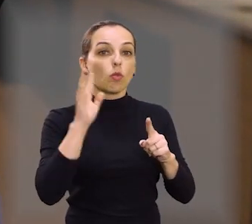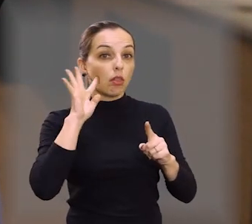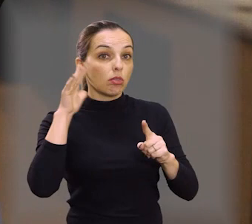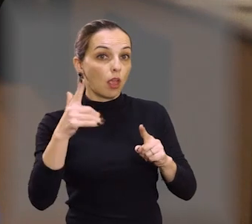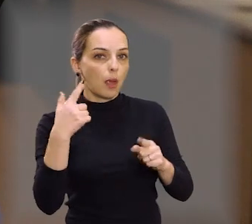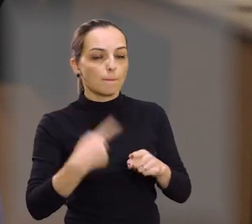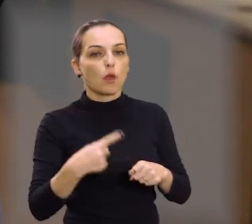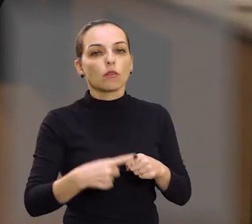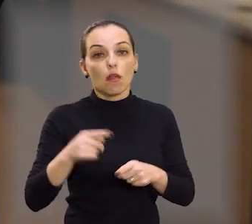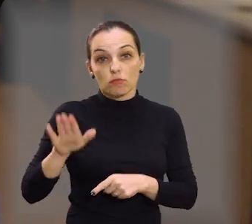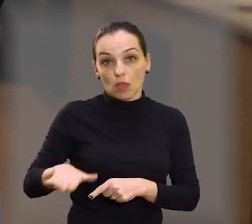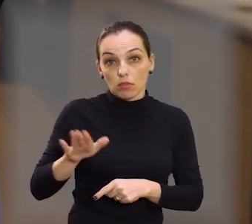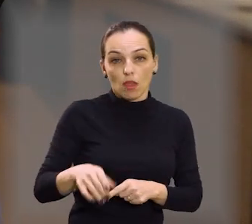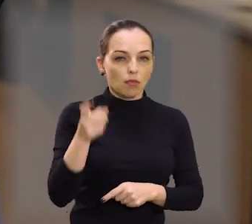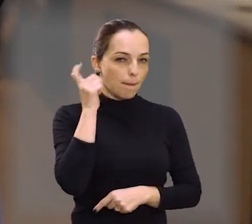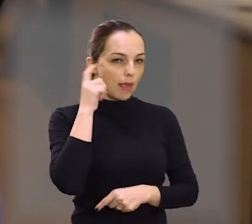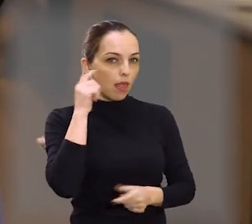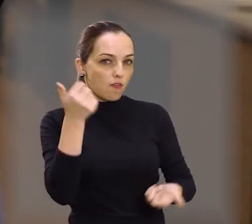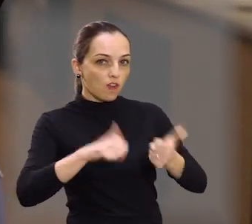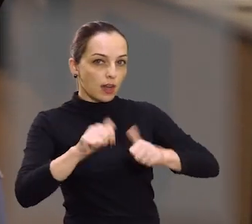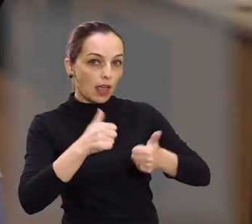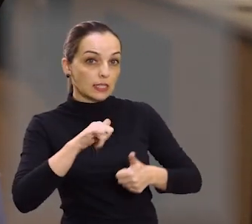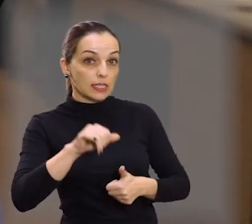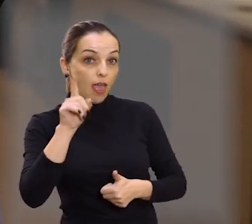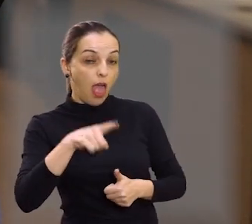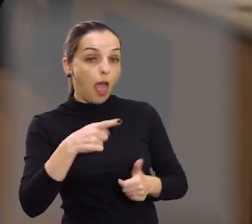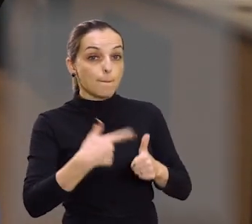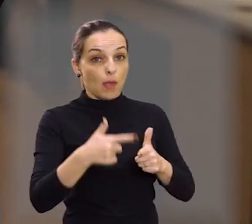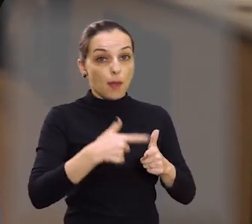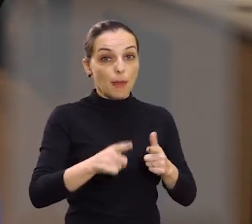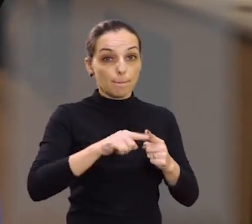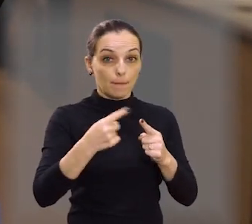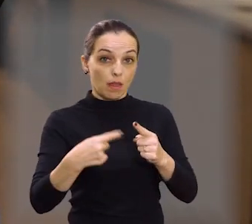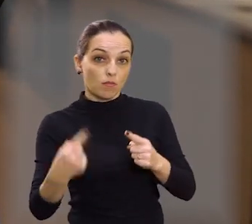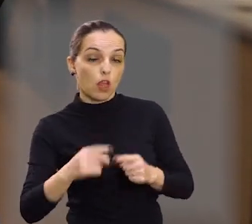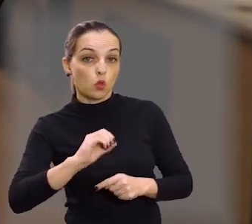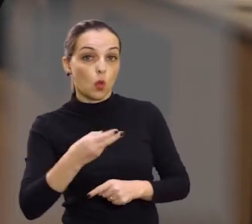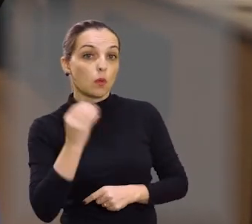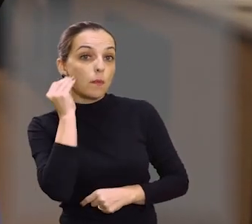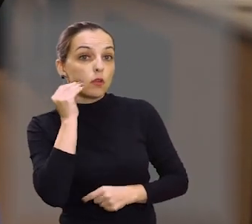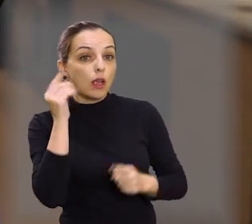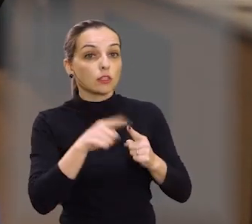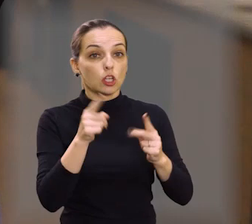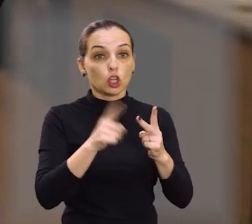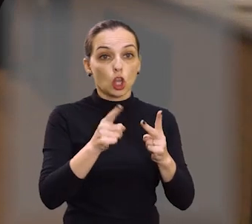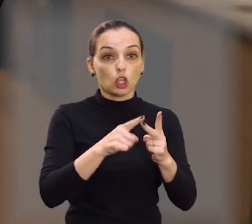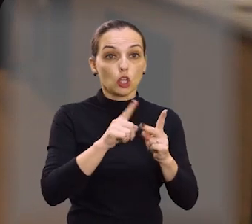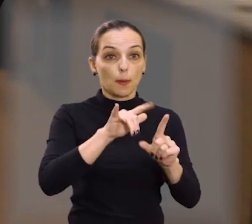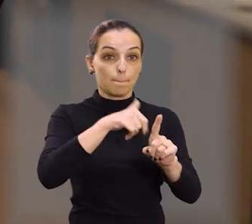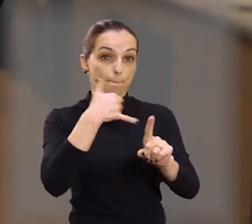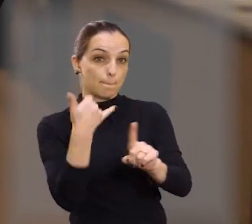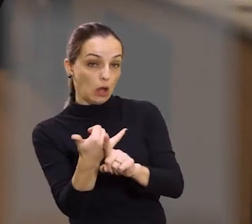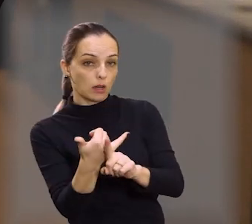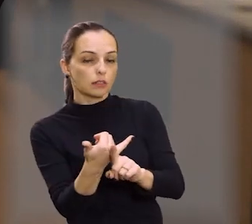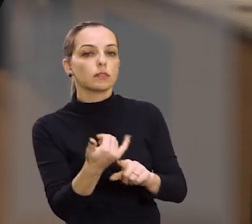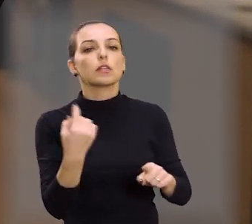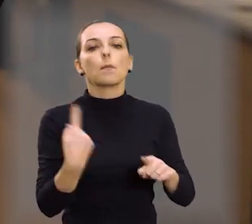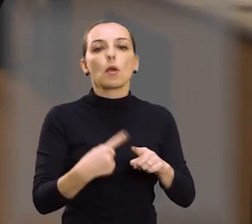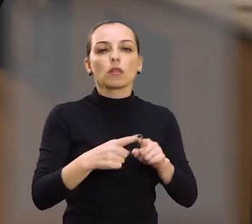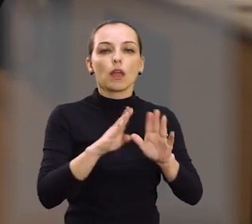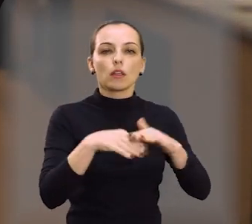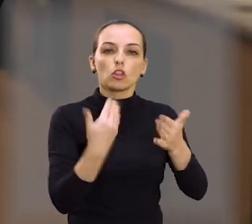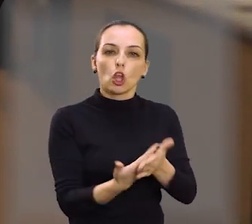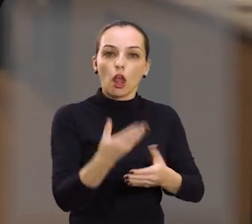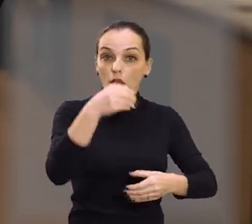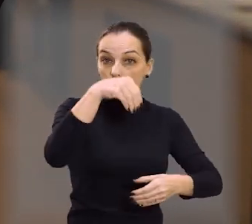criança, ela tem que pensar, analisar a situação, se é um problema, um desafio, uma oportunidade. Trabalhamos com bullying, porque